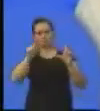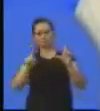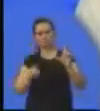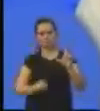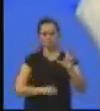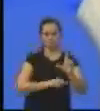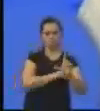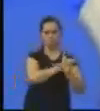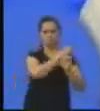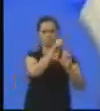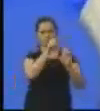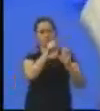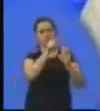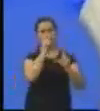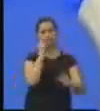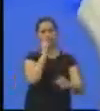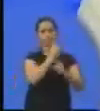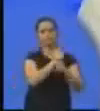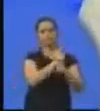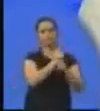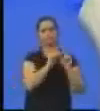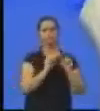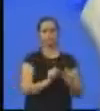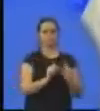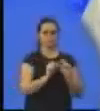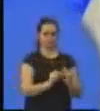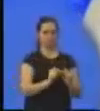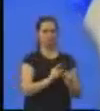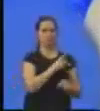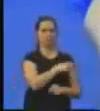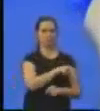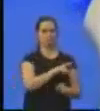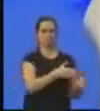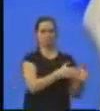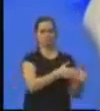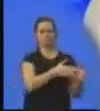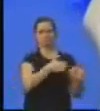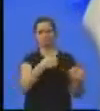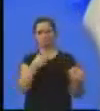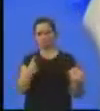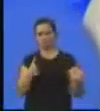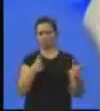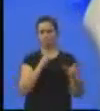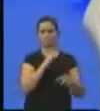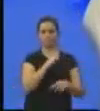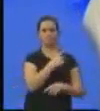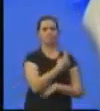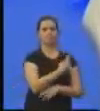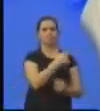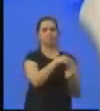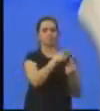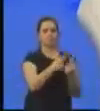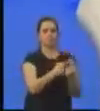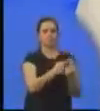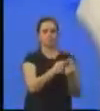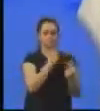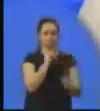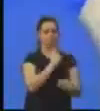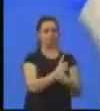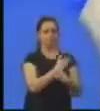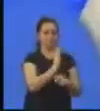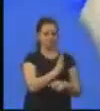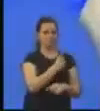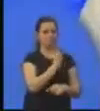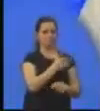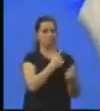de novo. E aí eu descobri que o período da nossa função cosseno também é 2π. Então, acabei de